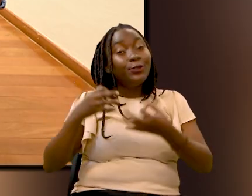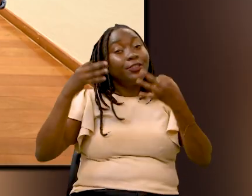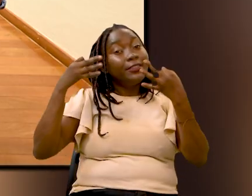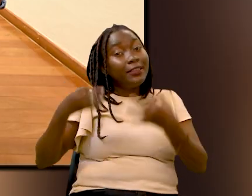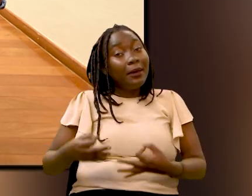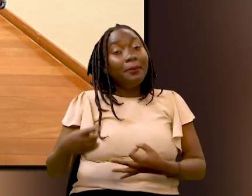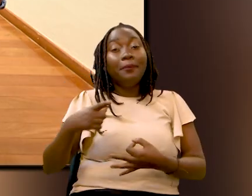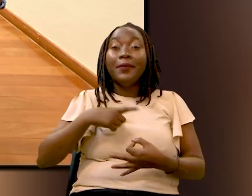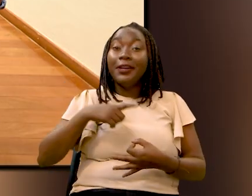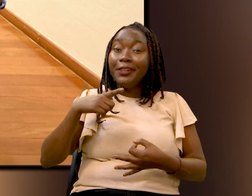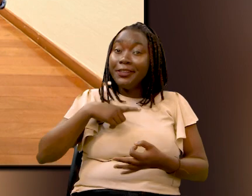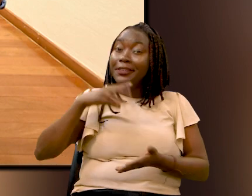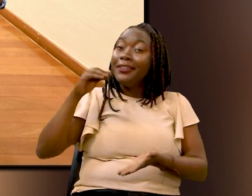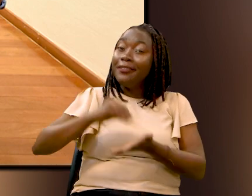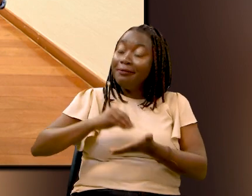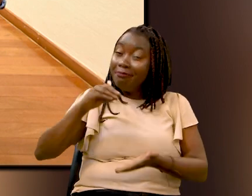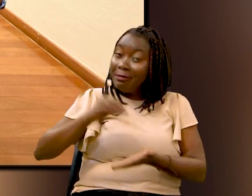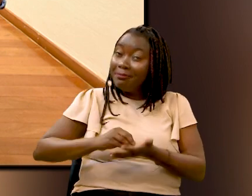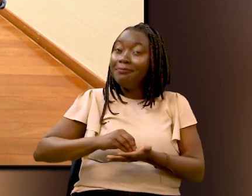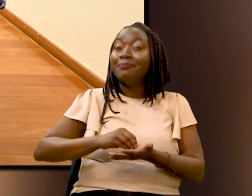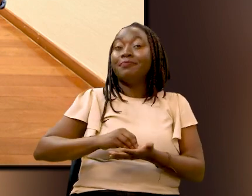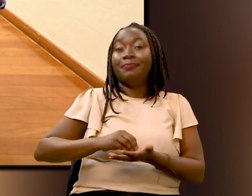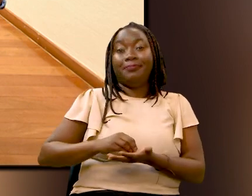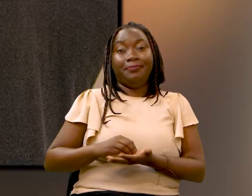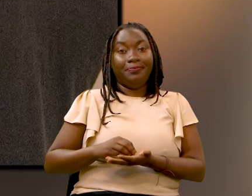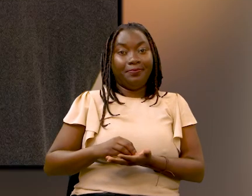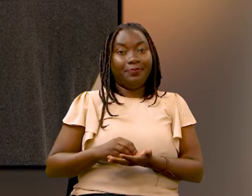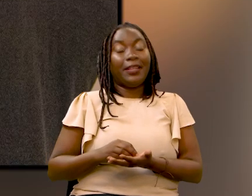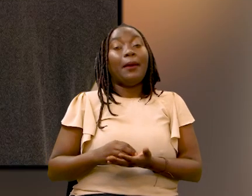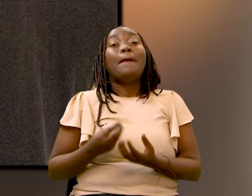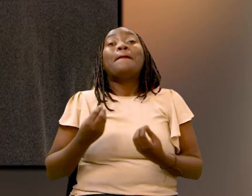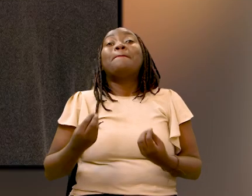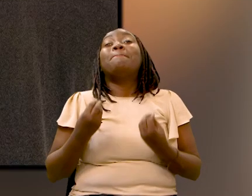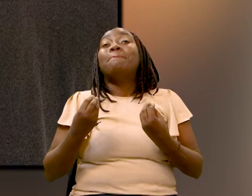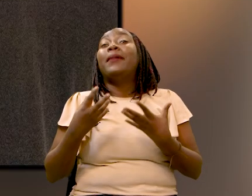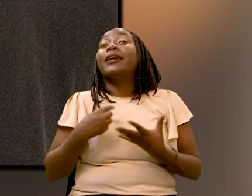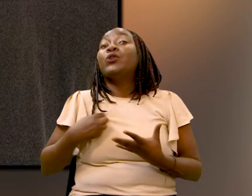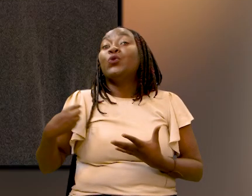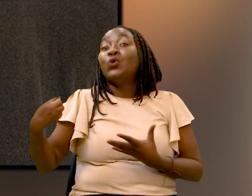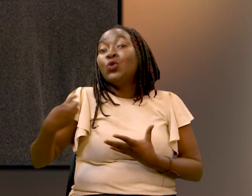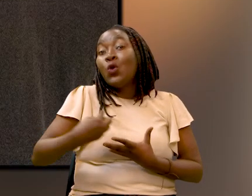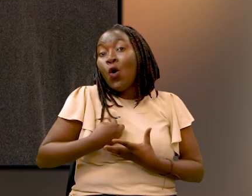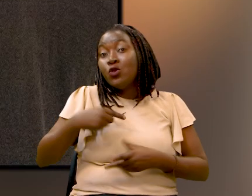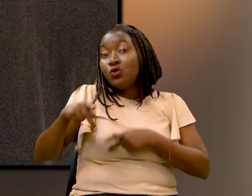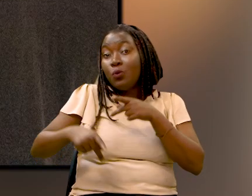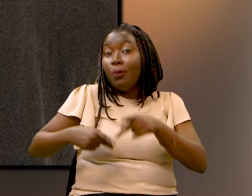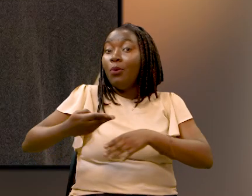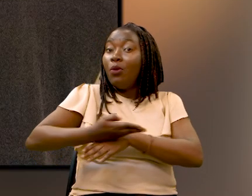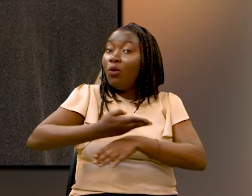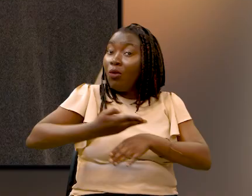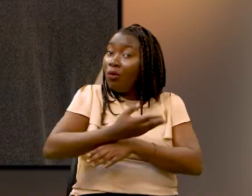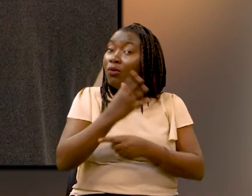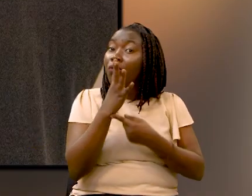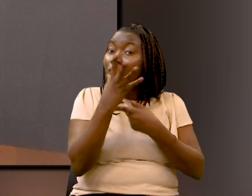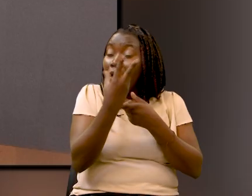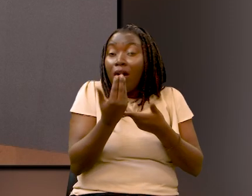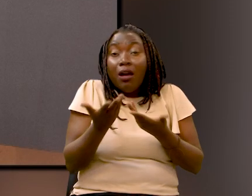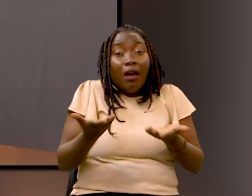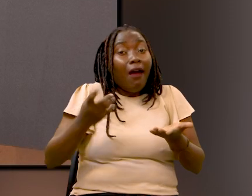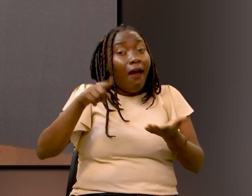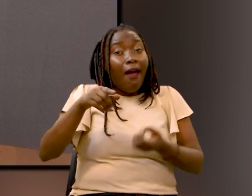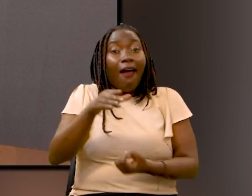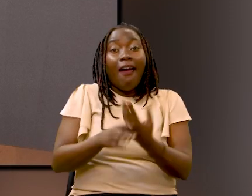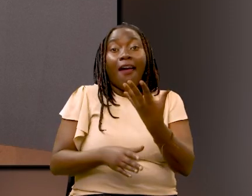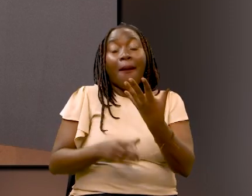mercado, e entendendo justamente que havia um buraco, que havia uma carência para que o nosso povo acessasse